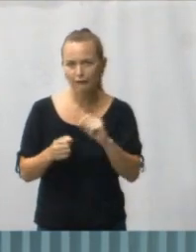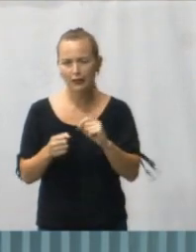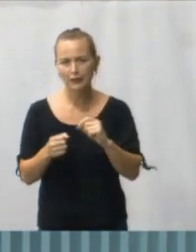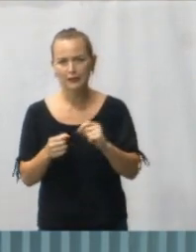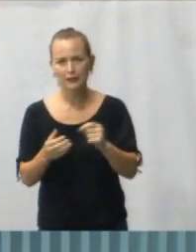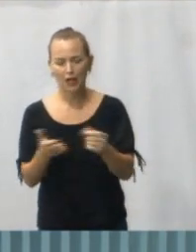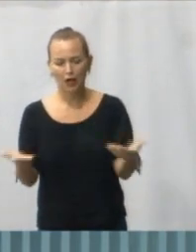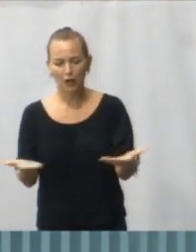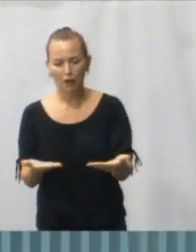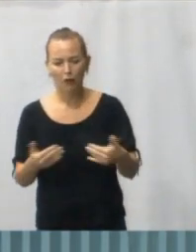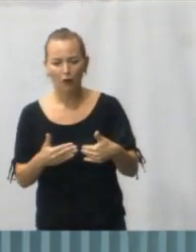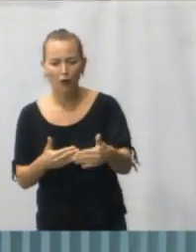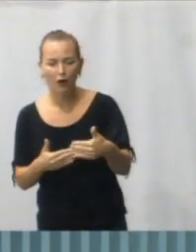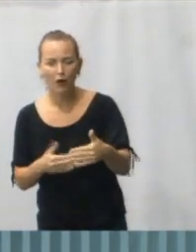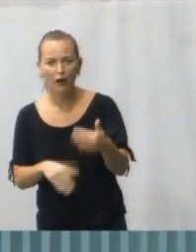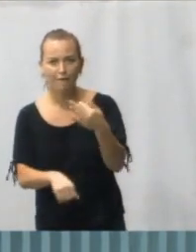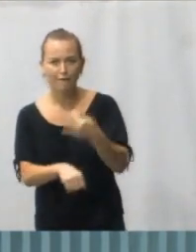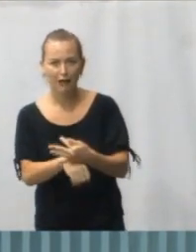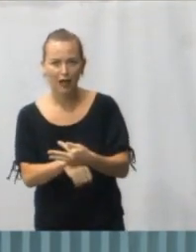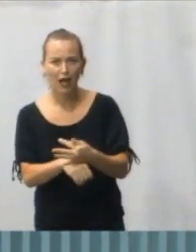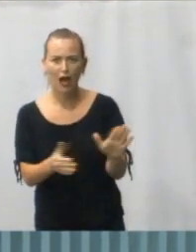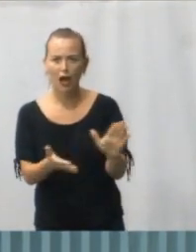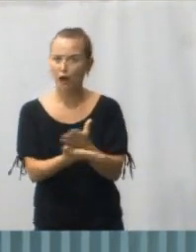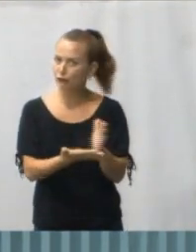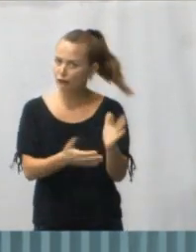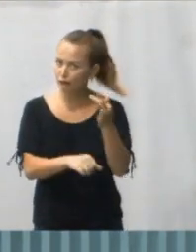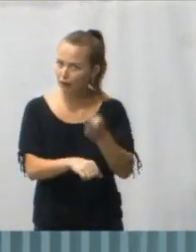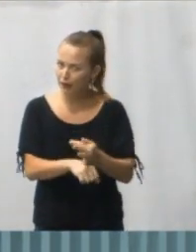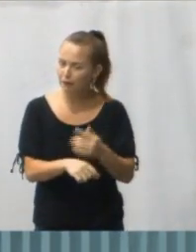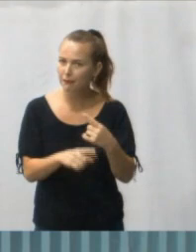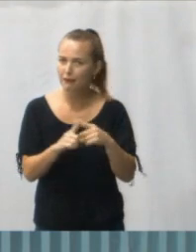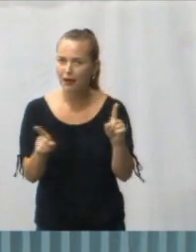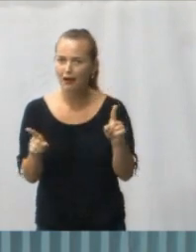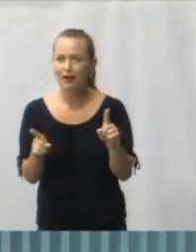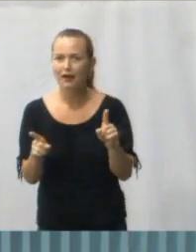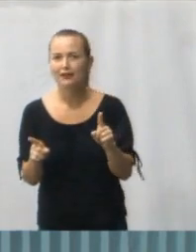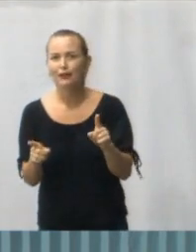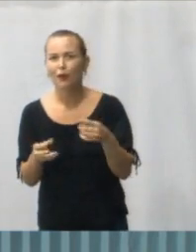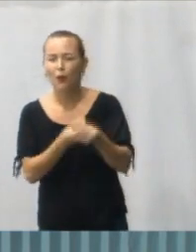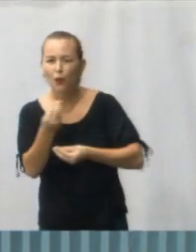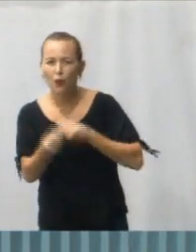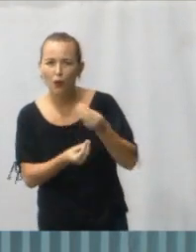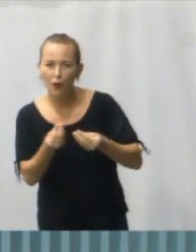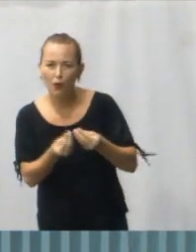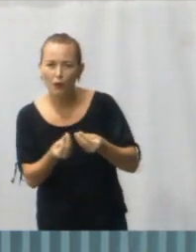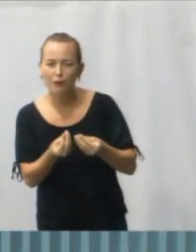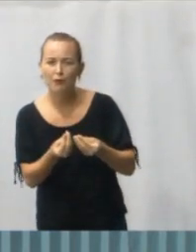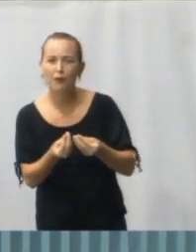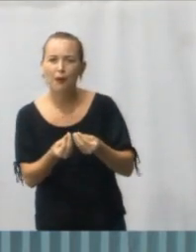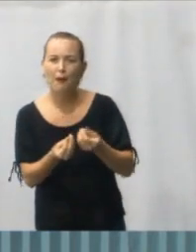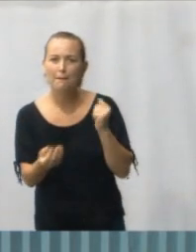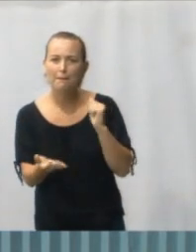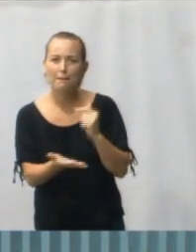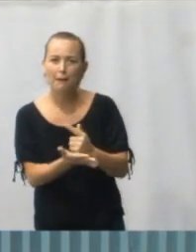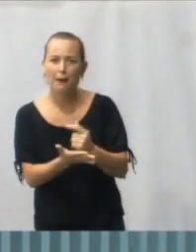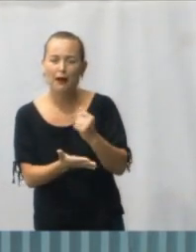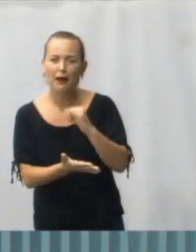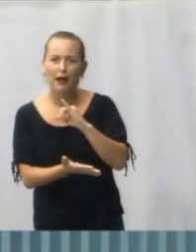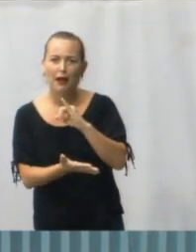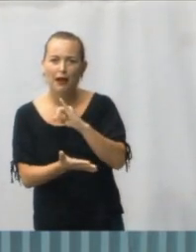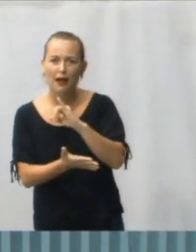mas infelizmente para a sanha de arrecadação do Estado do Espírito Santo não foi